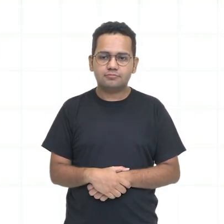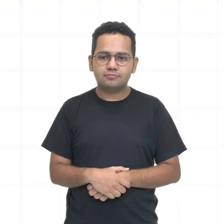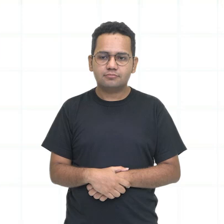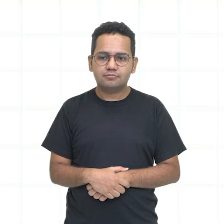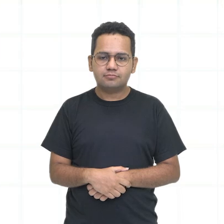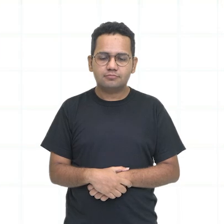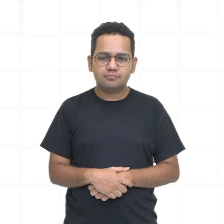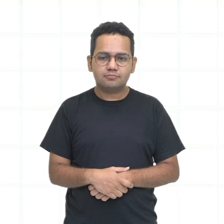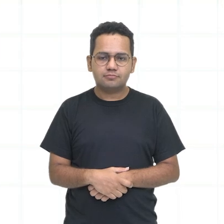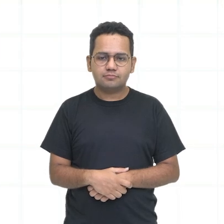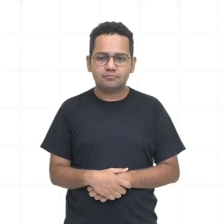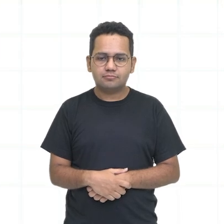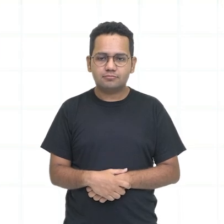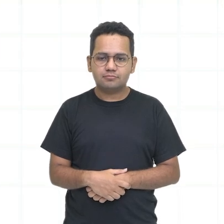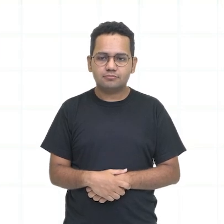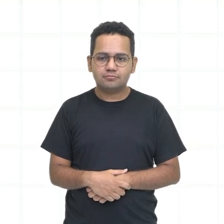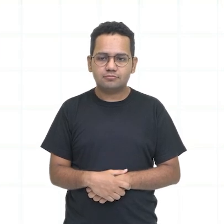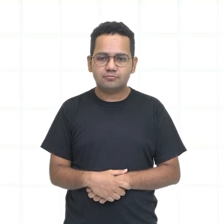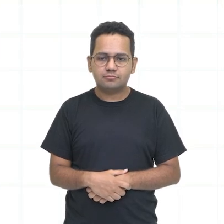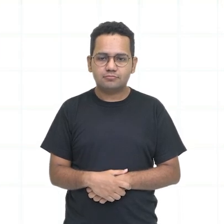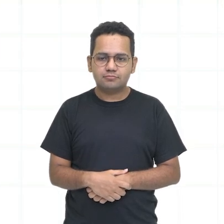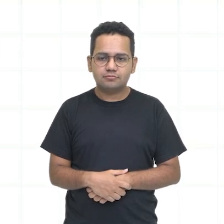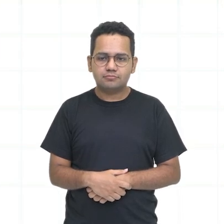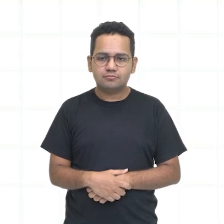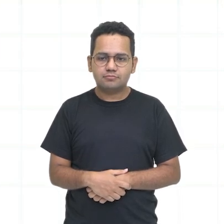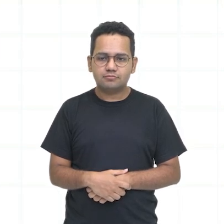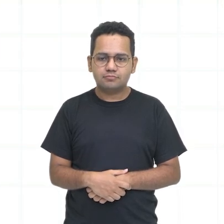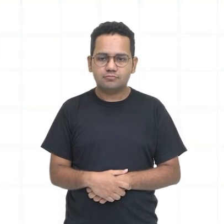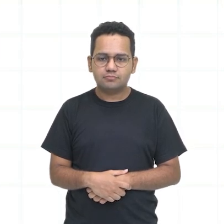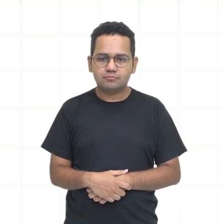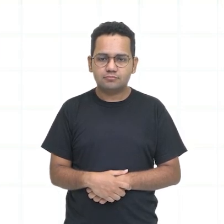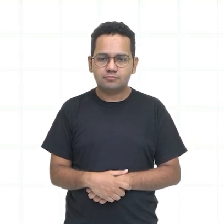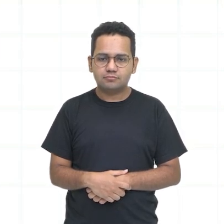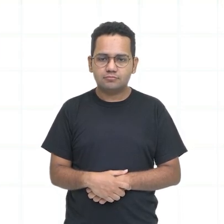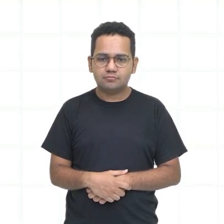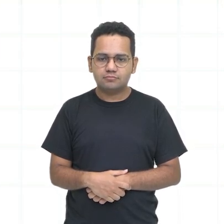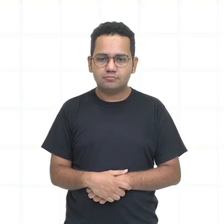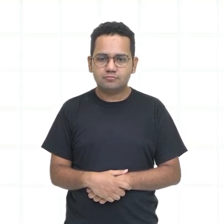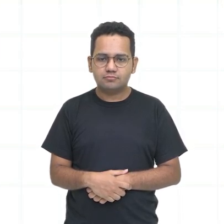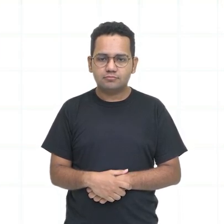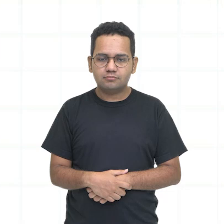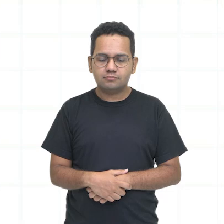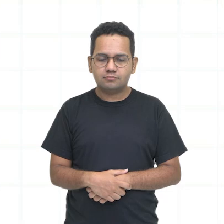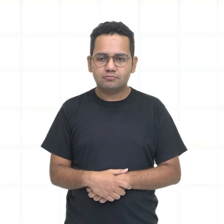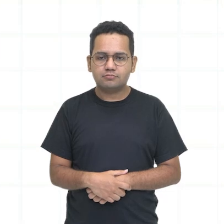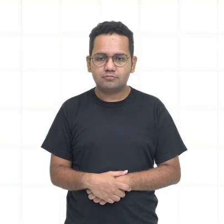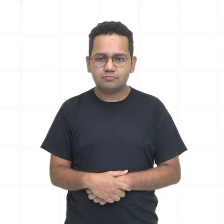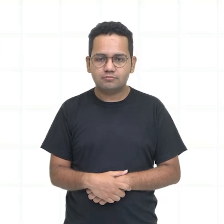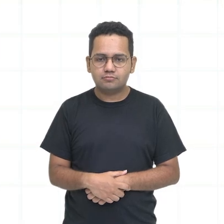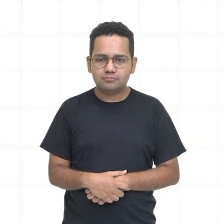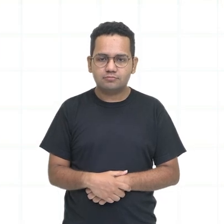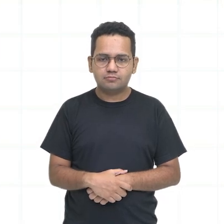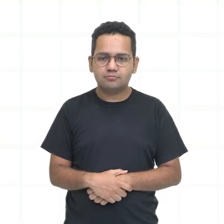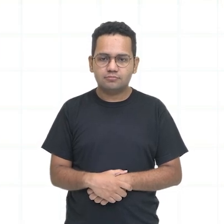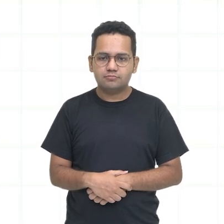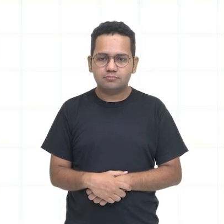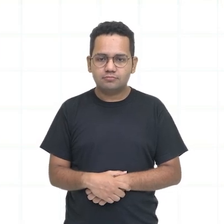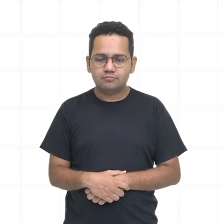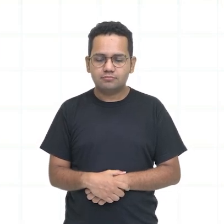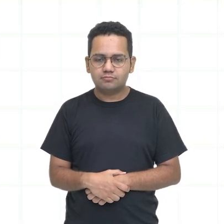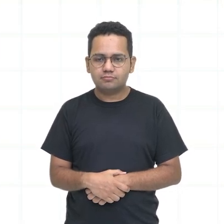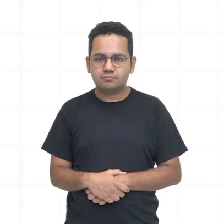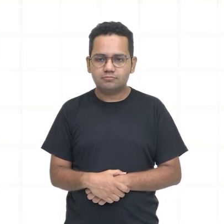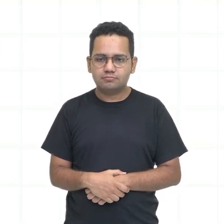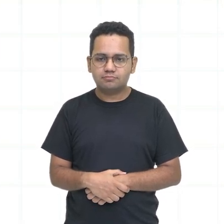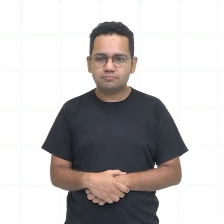culturas. These hybrid identities, essa identidade ou essas identidades híbridas,